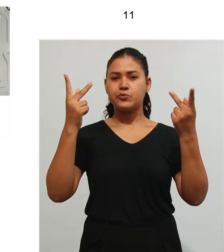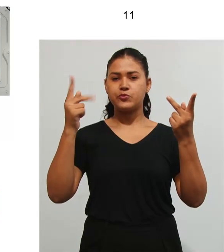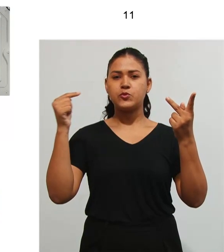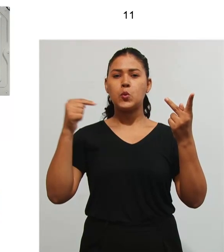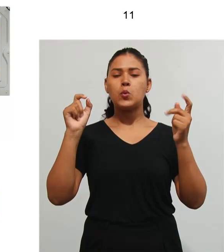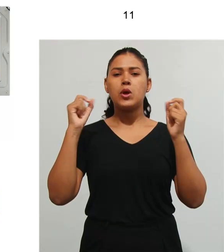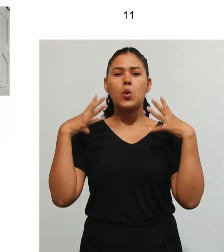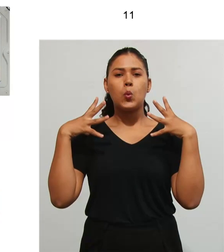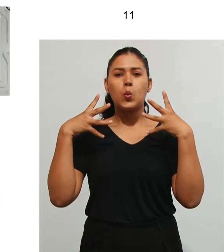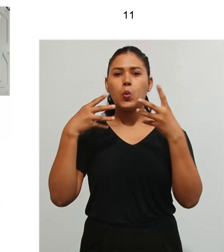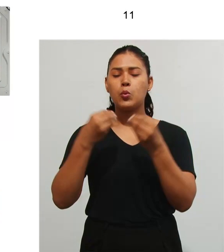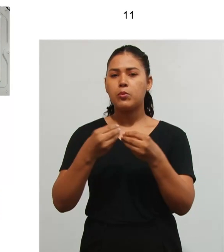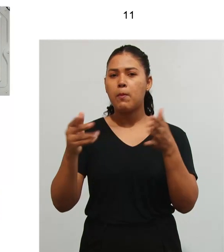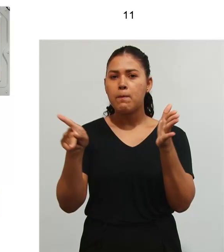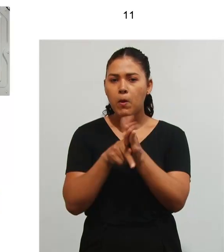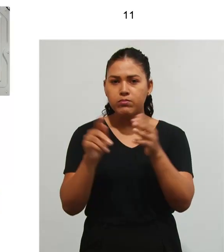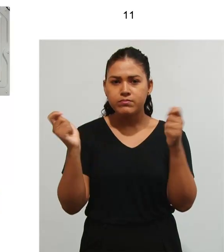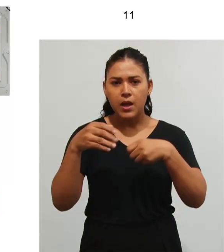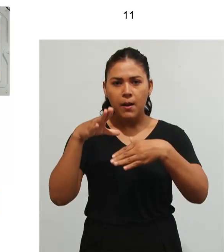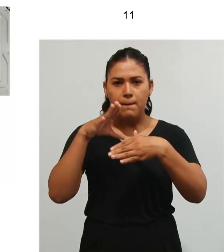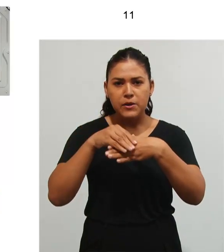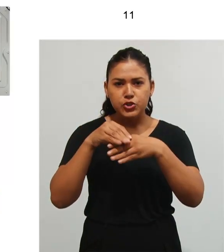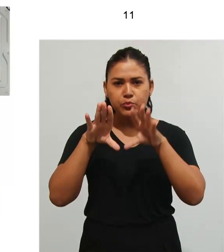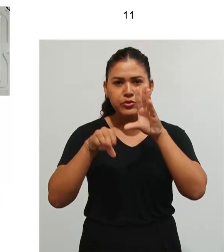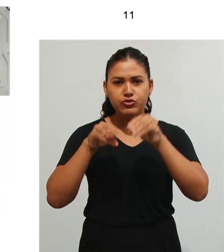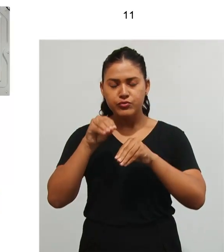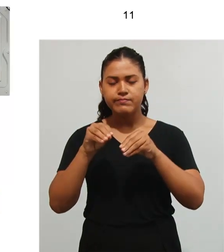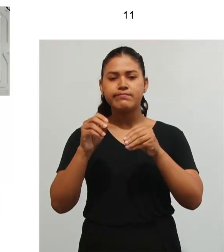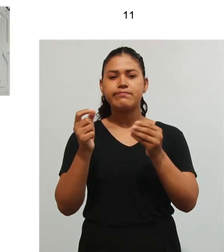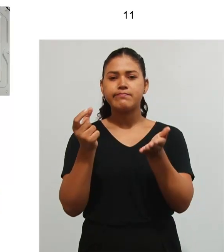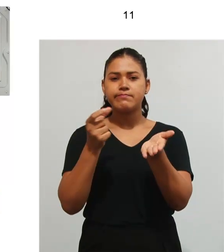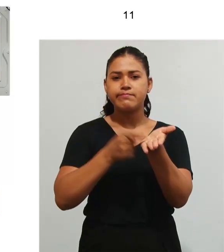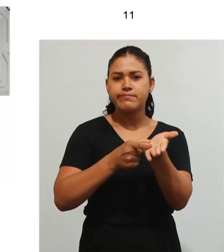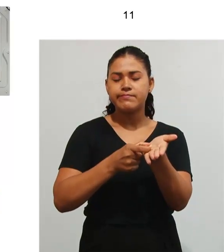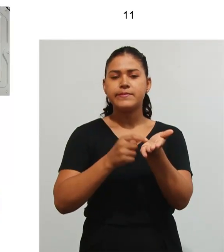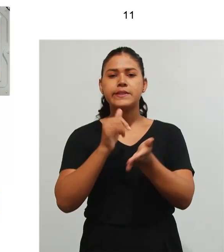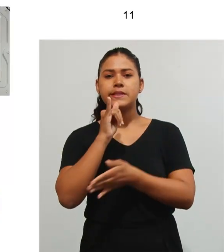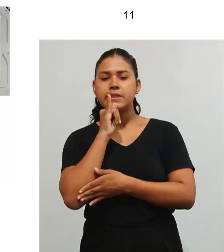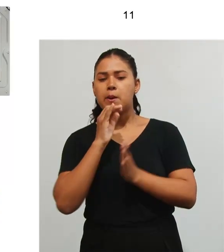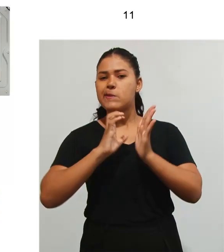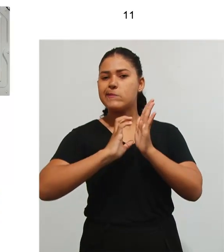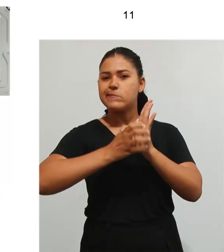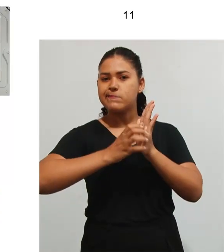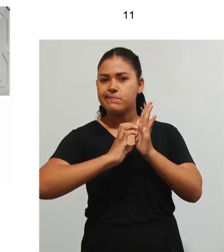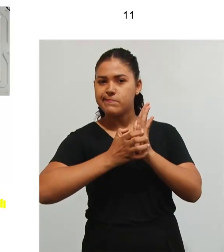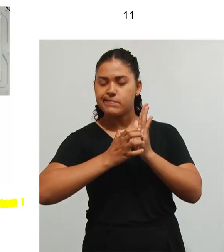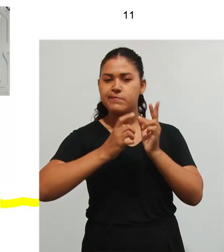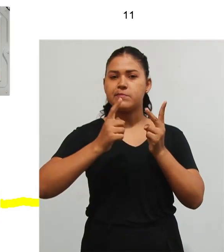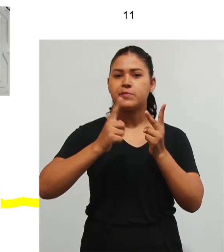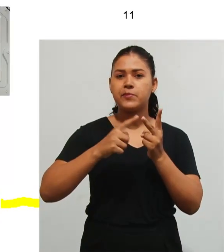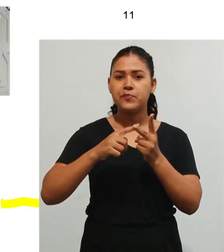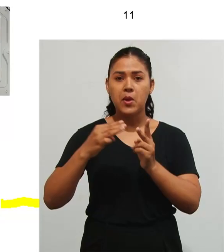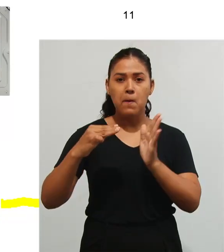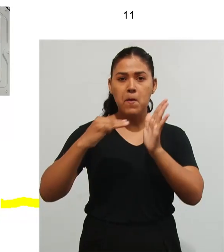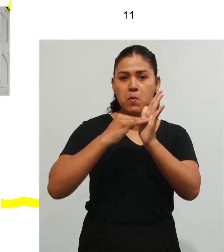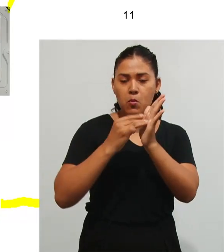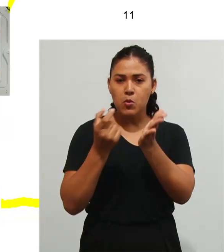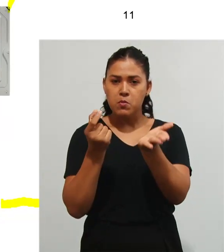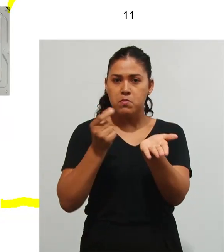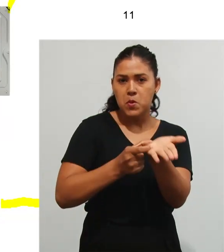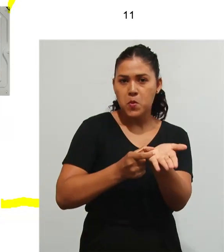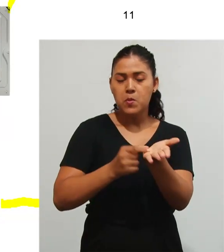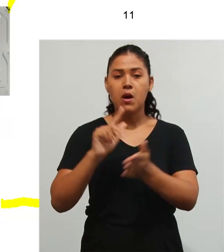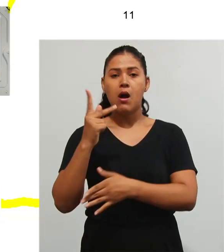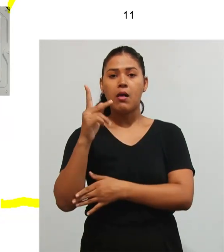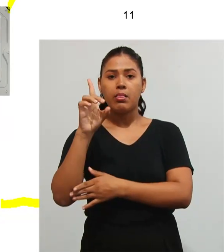componentes físicos, tudo aquilo que pode ser manuseado com as mãos, como por exemplo um processador, as memórias, um